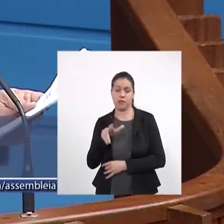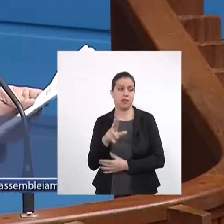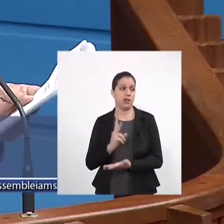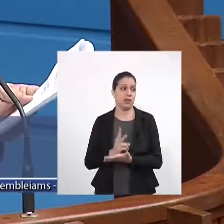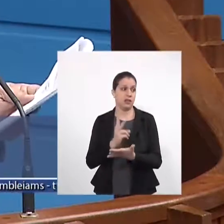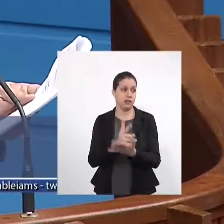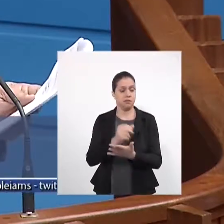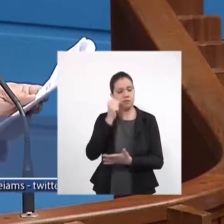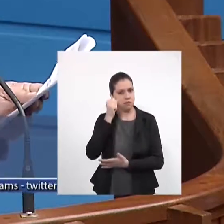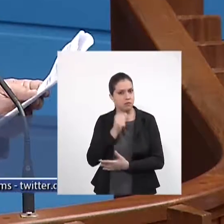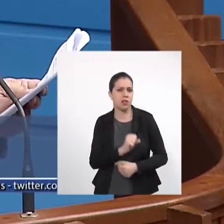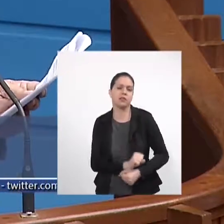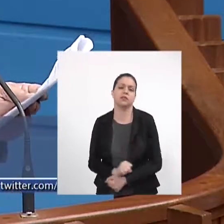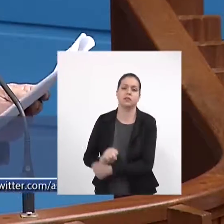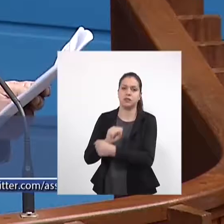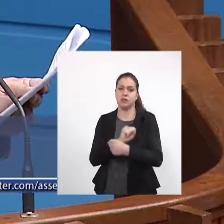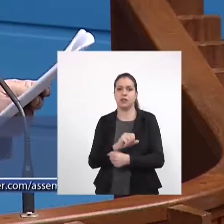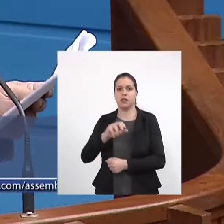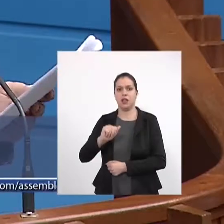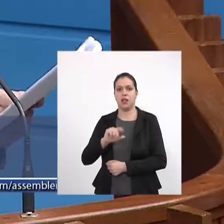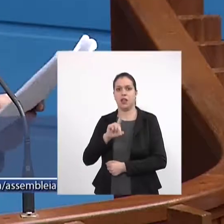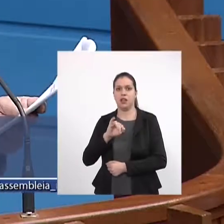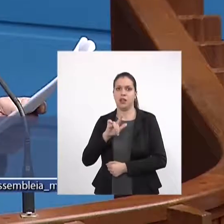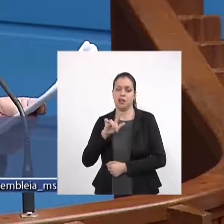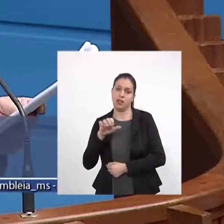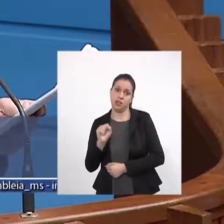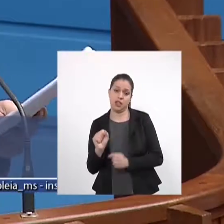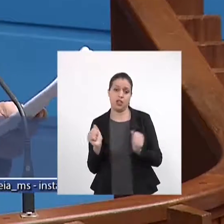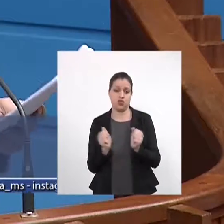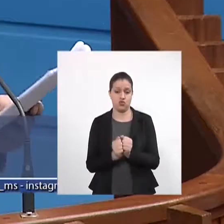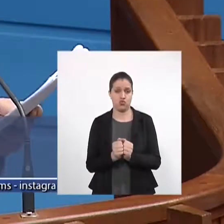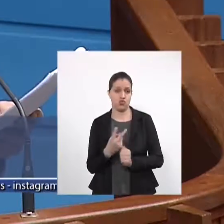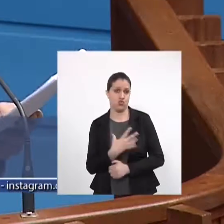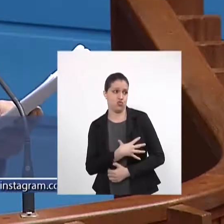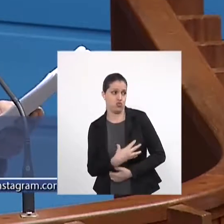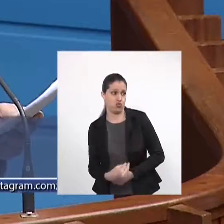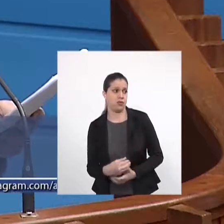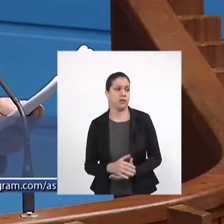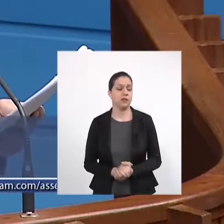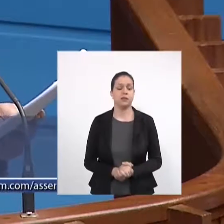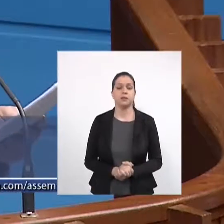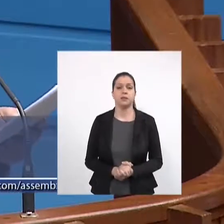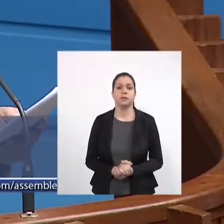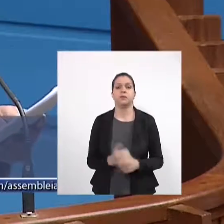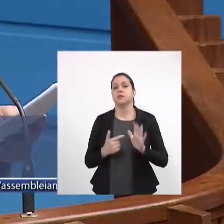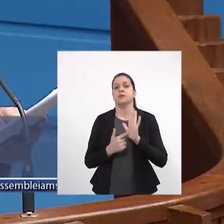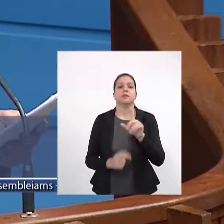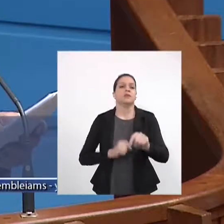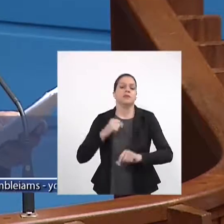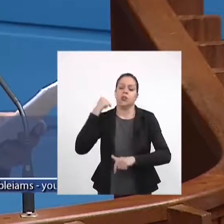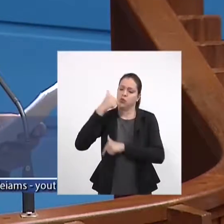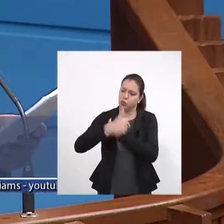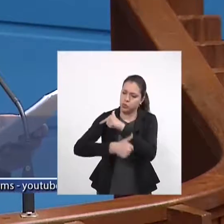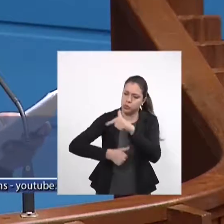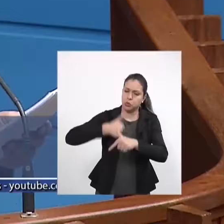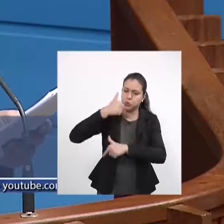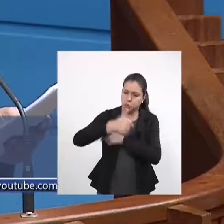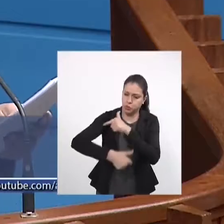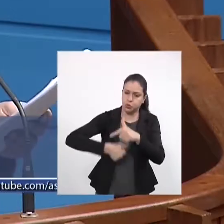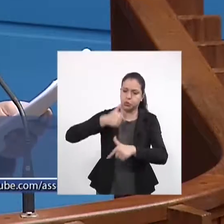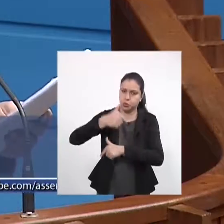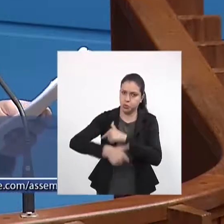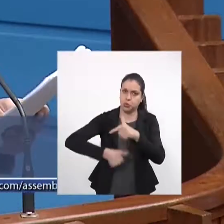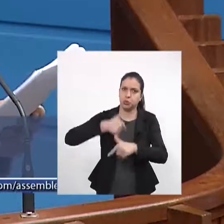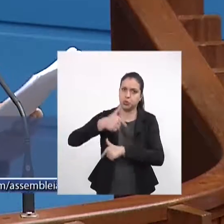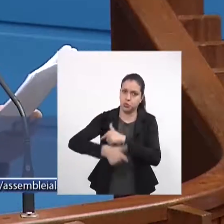de Adilis, com as filhas June e Blanche Torres, traduzem essa saga do nosso